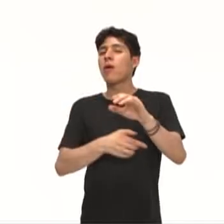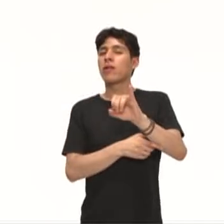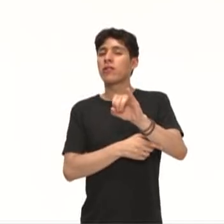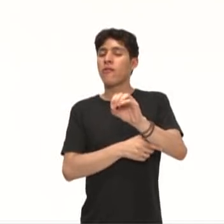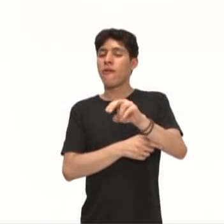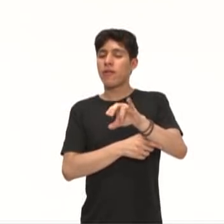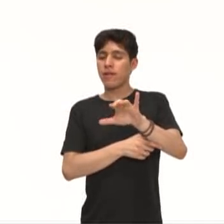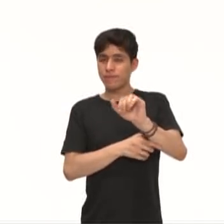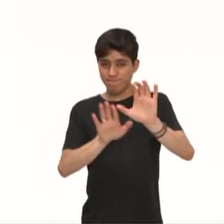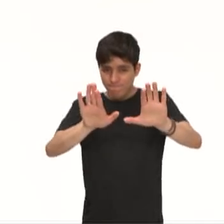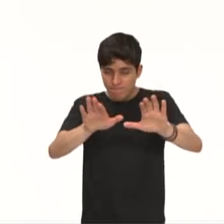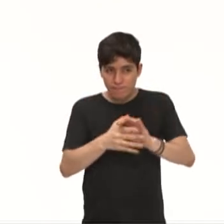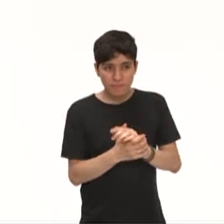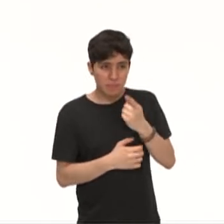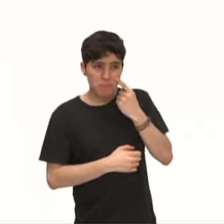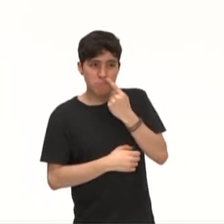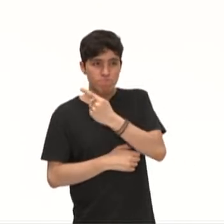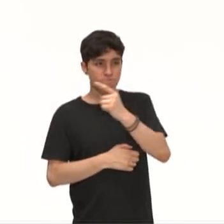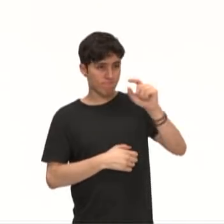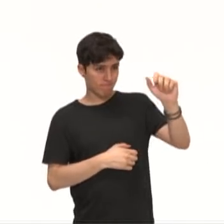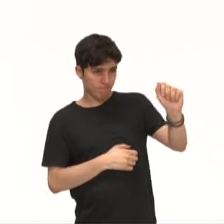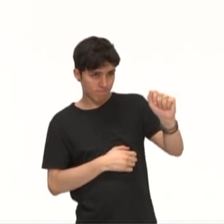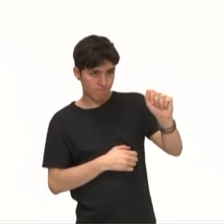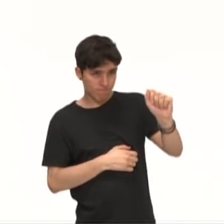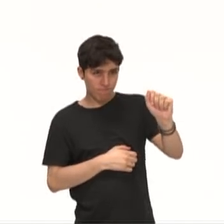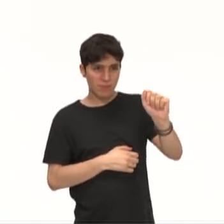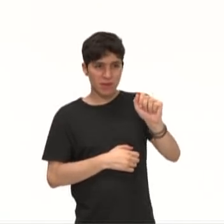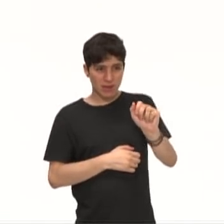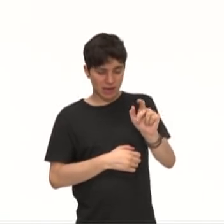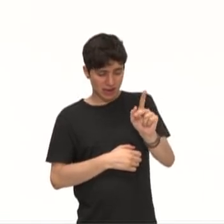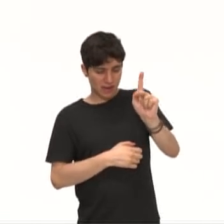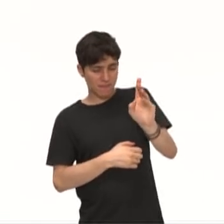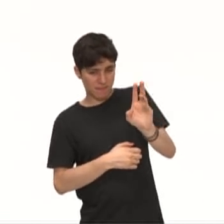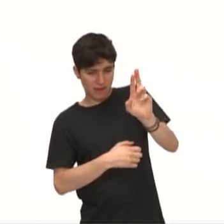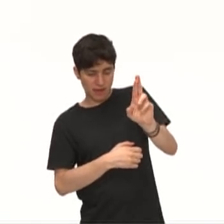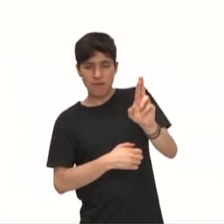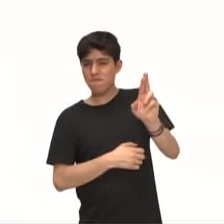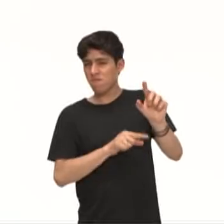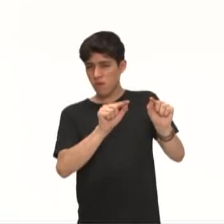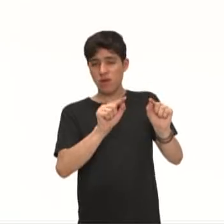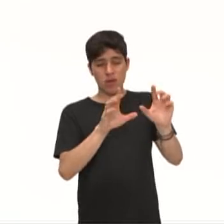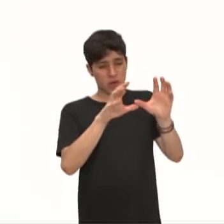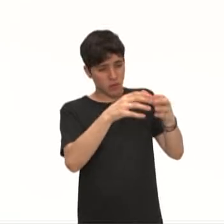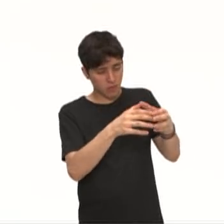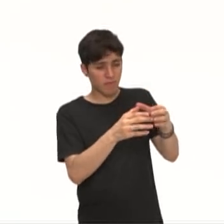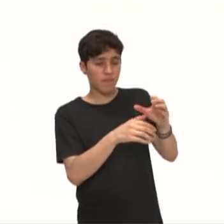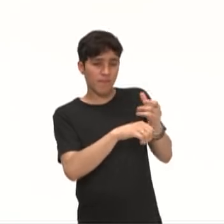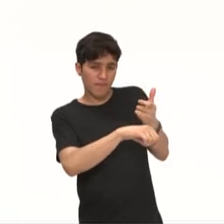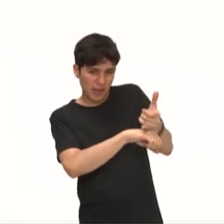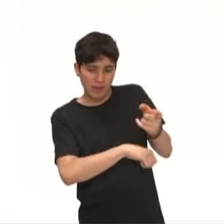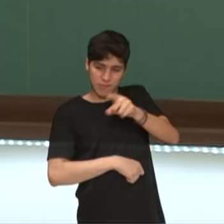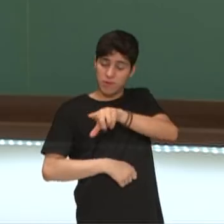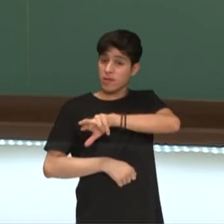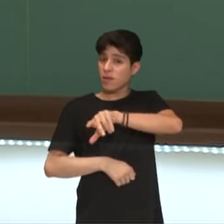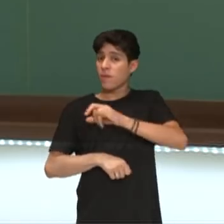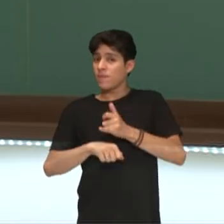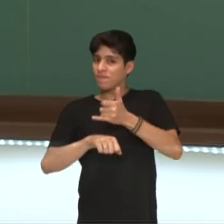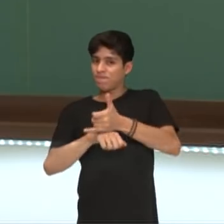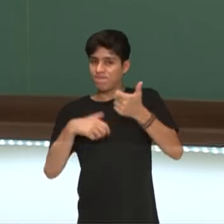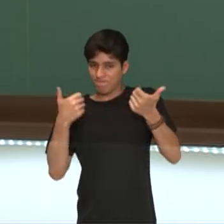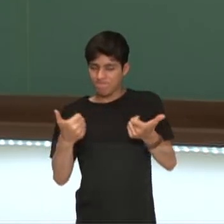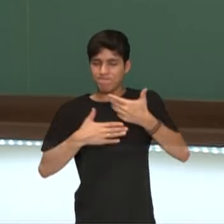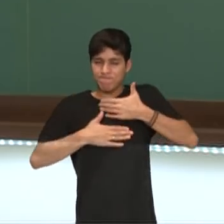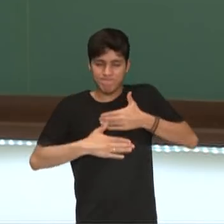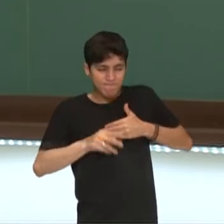vamos ter ali o brometo de potássio, KBr, que está representado por um metal e um não metal. Beleza, tranquilinho isso aí, né,